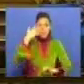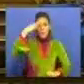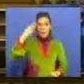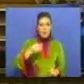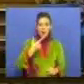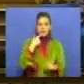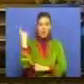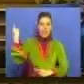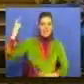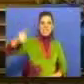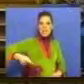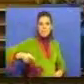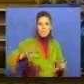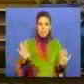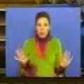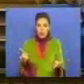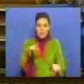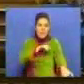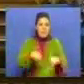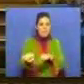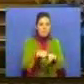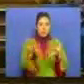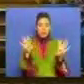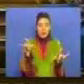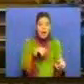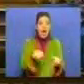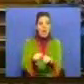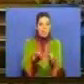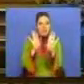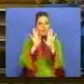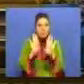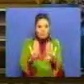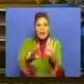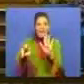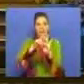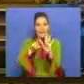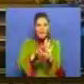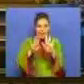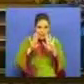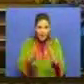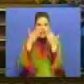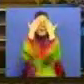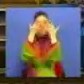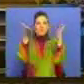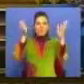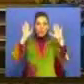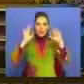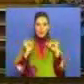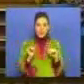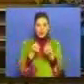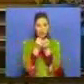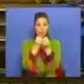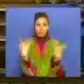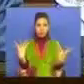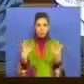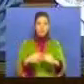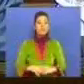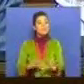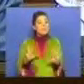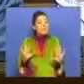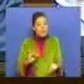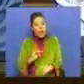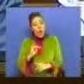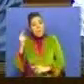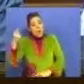se pode impor à política, porque a política tem que ter as regras da democracia e do pluralismo. Mas há